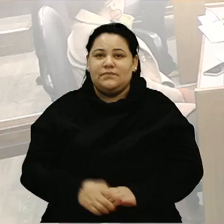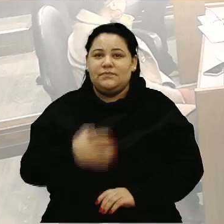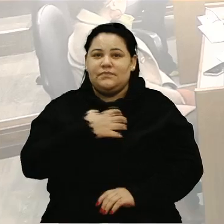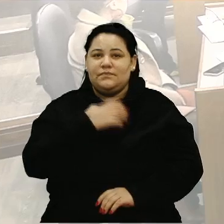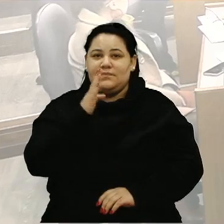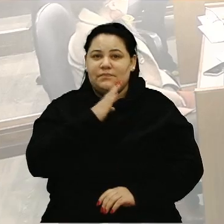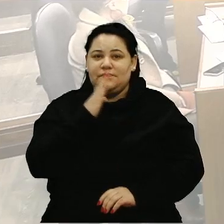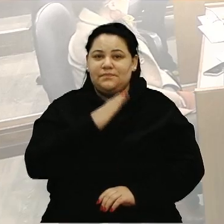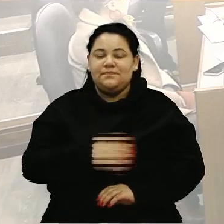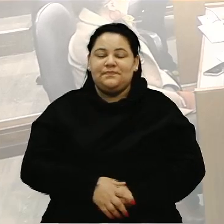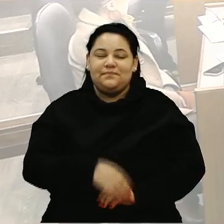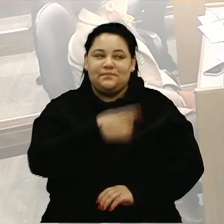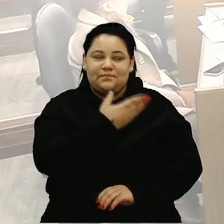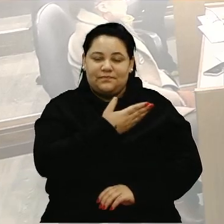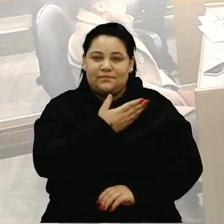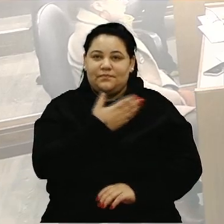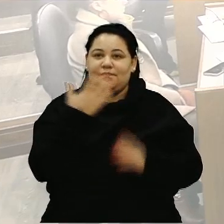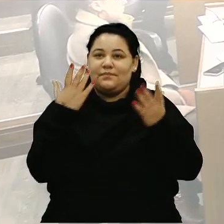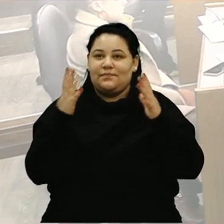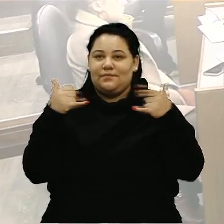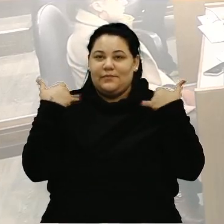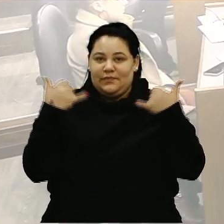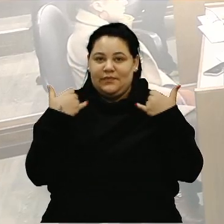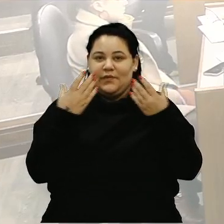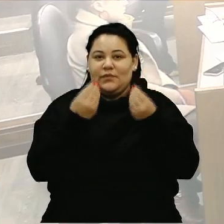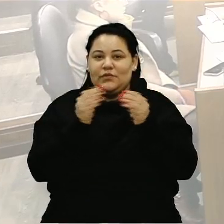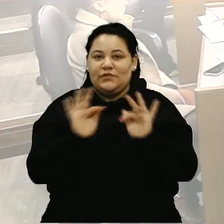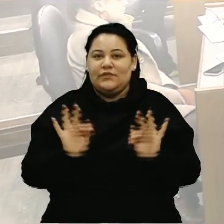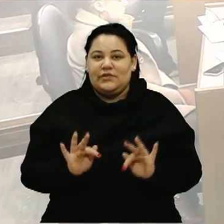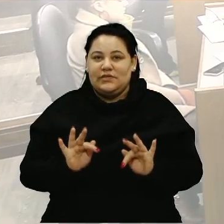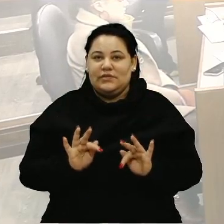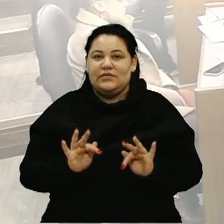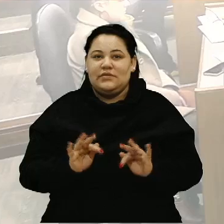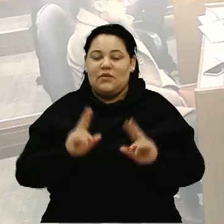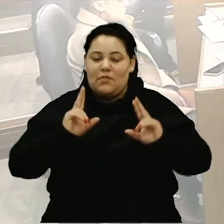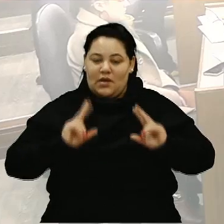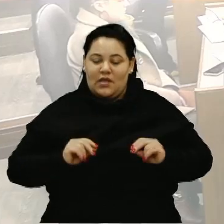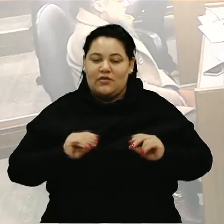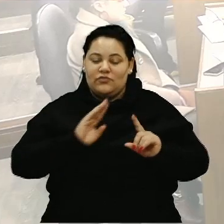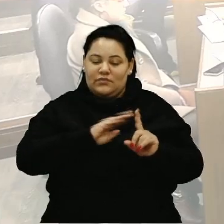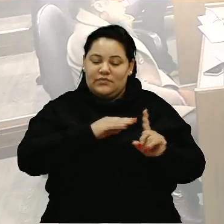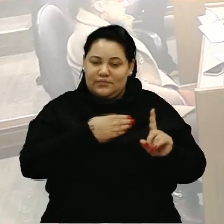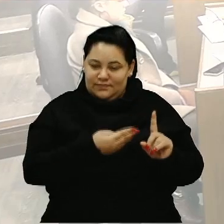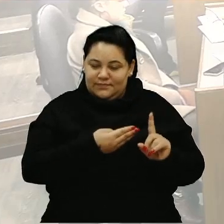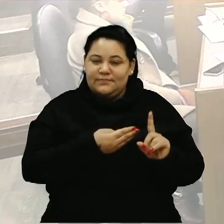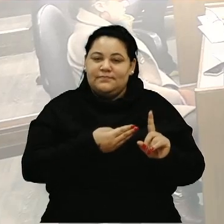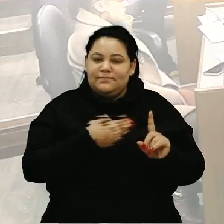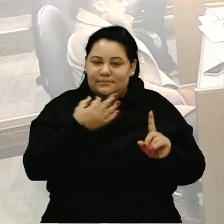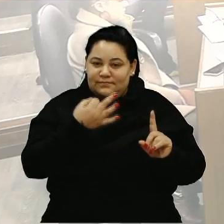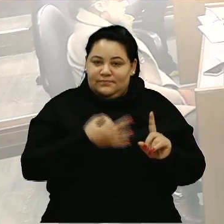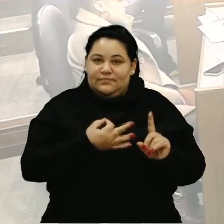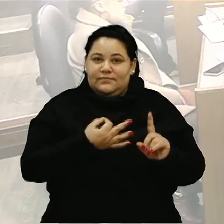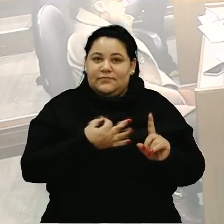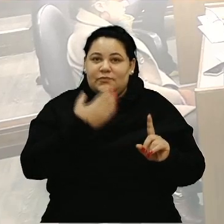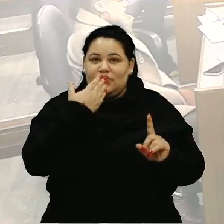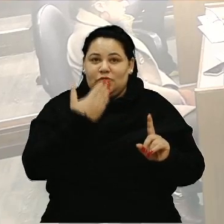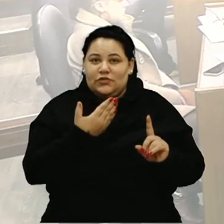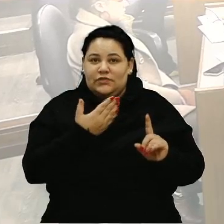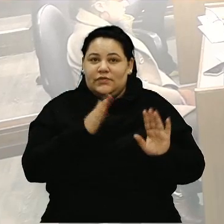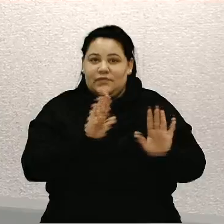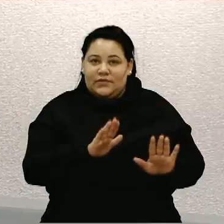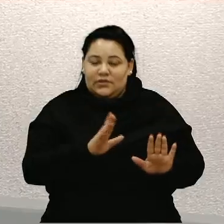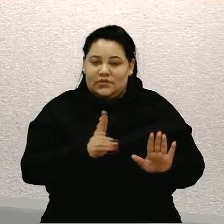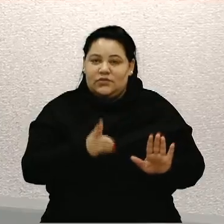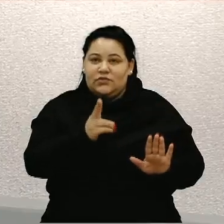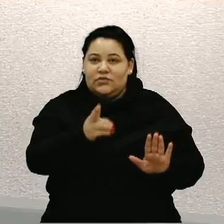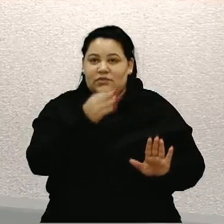o senhor pelo seu aniversário. Muitas felicidades. Homenagem mais que merecida do seu pai. E eu só vou fazer um pedido. Fique em Caxias. A